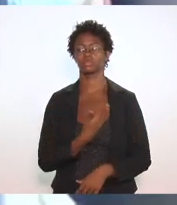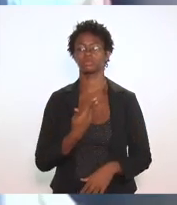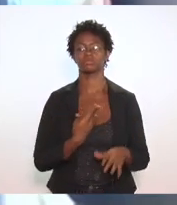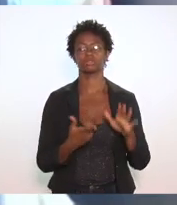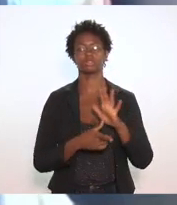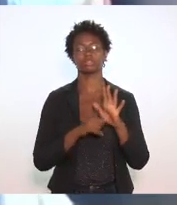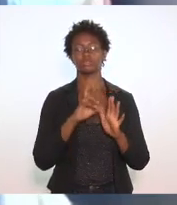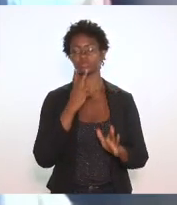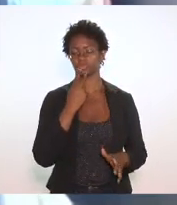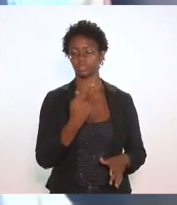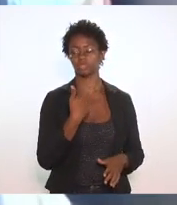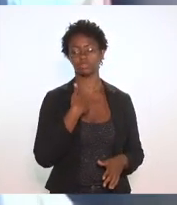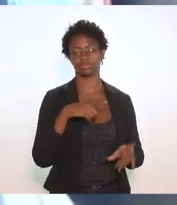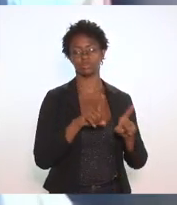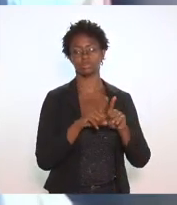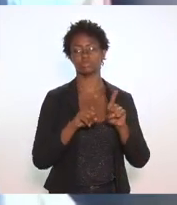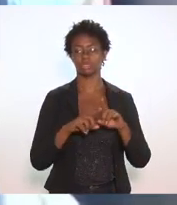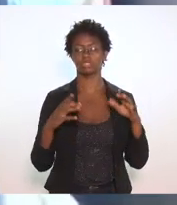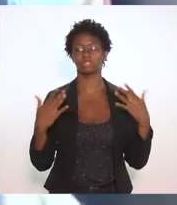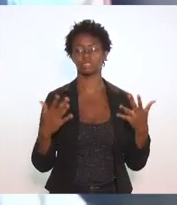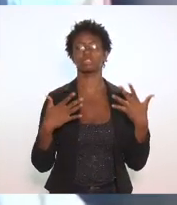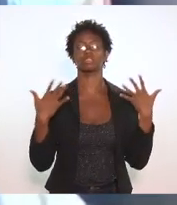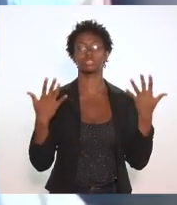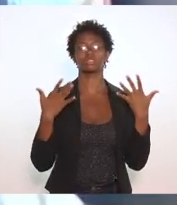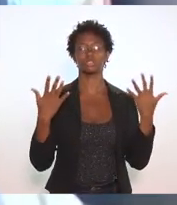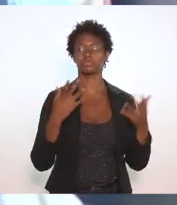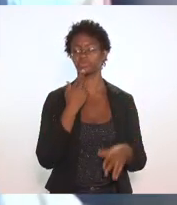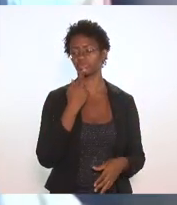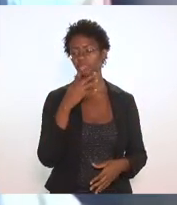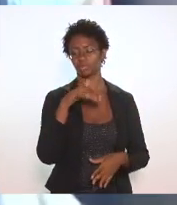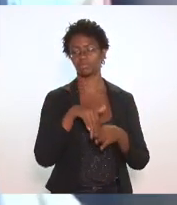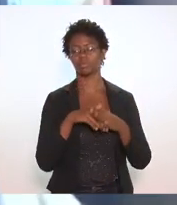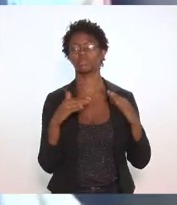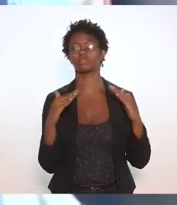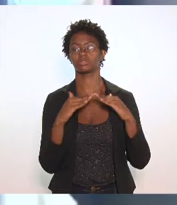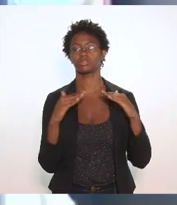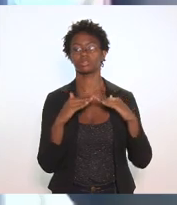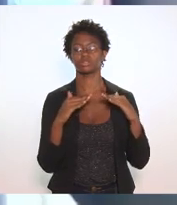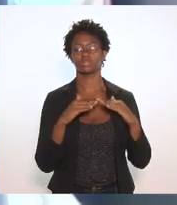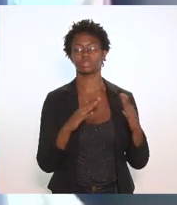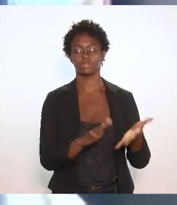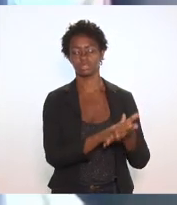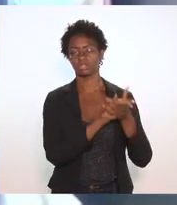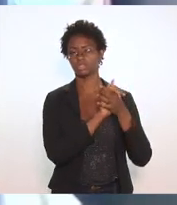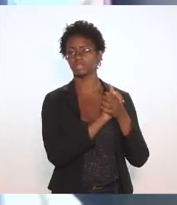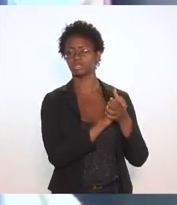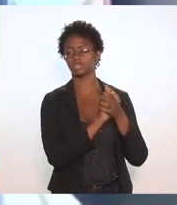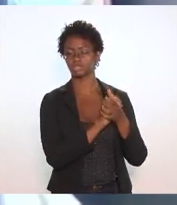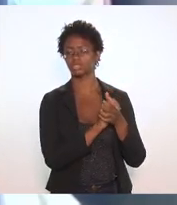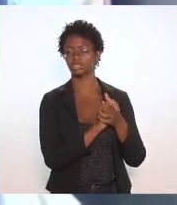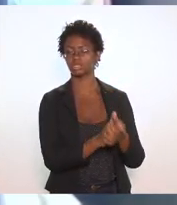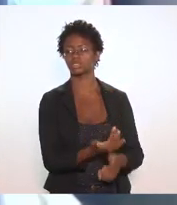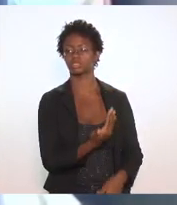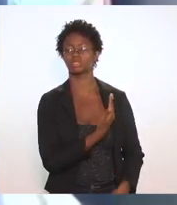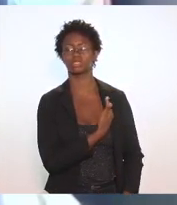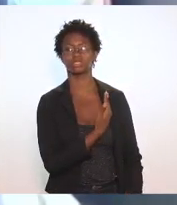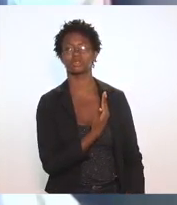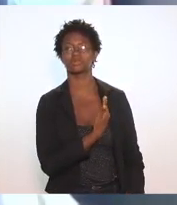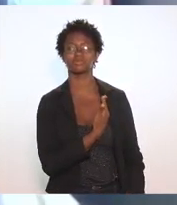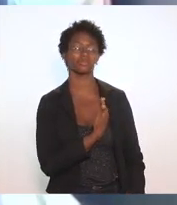também venho com muita alegria declarar o voto favorável e saudar a minha